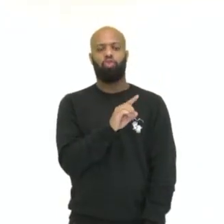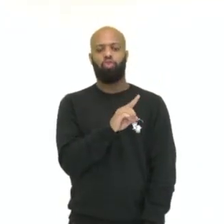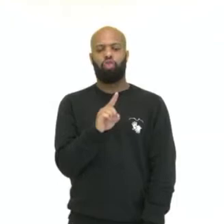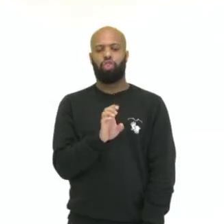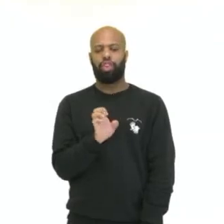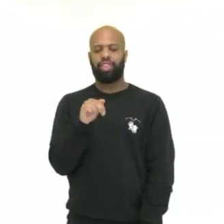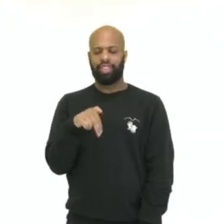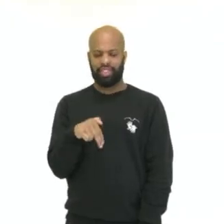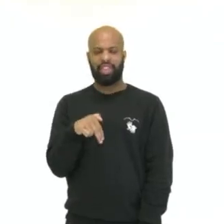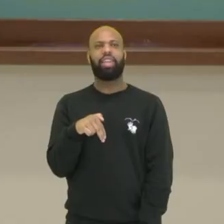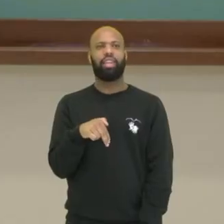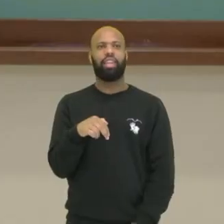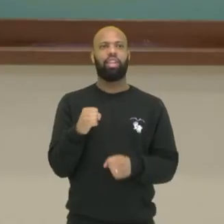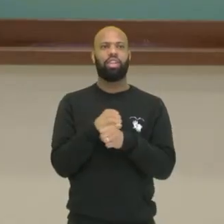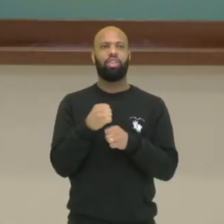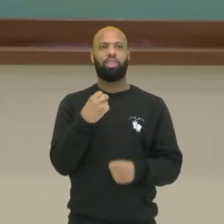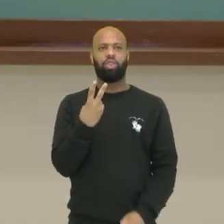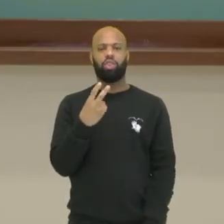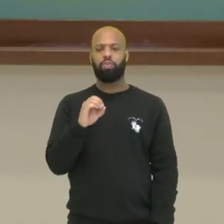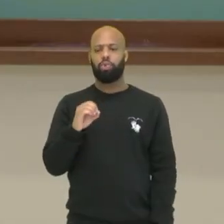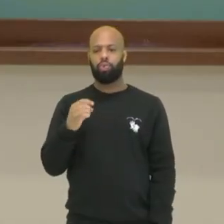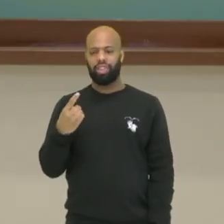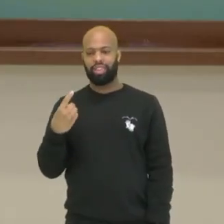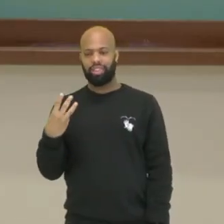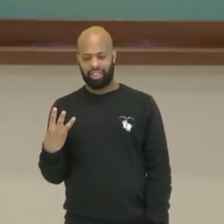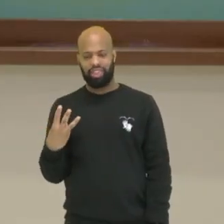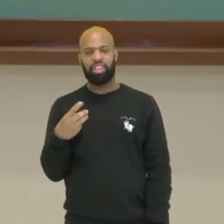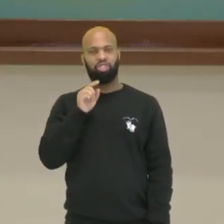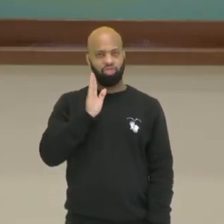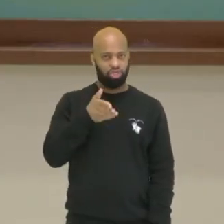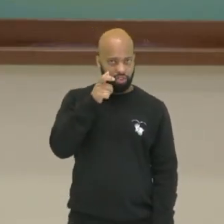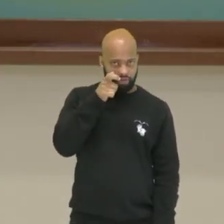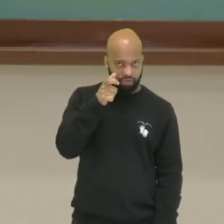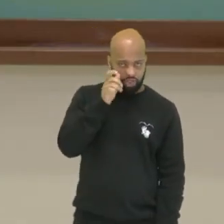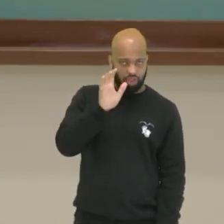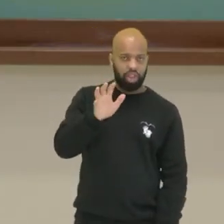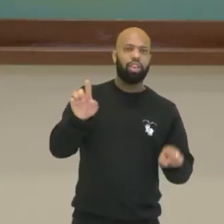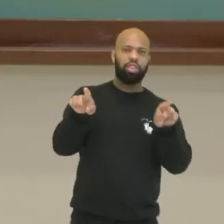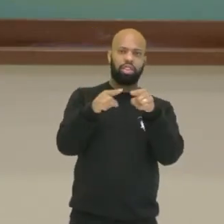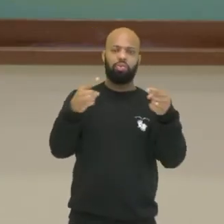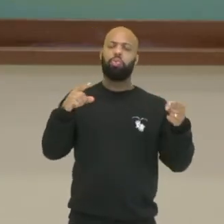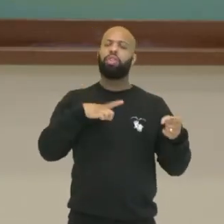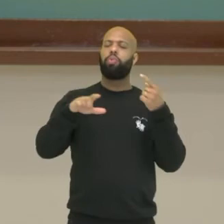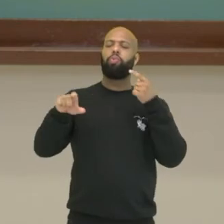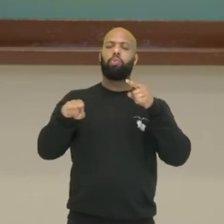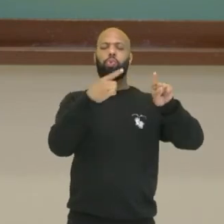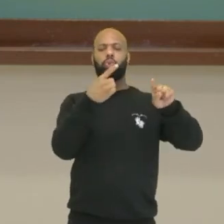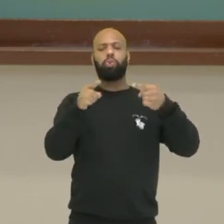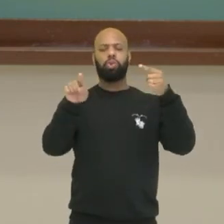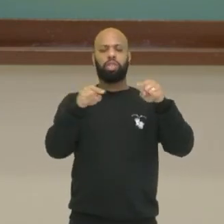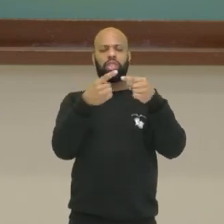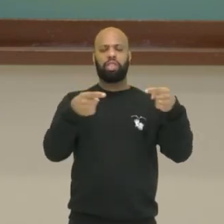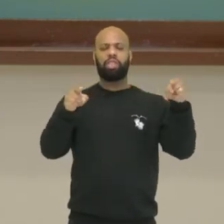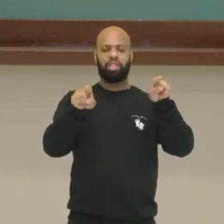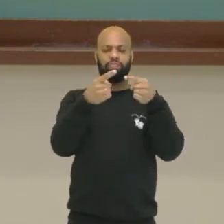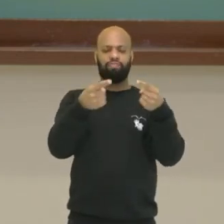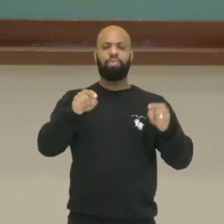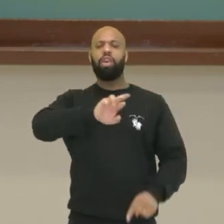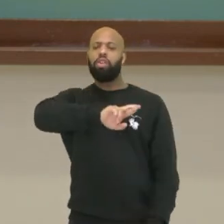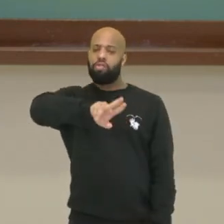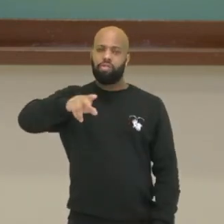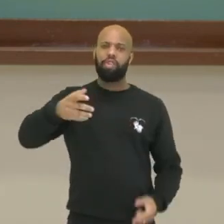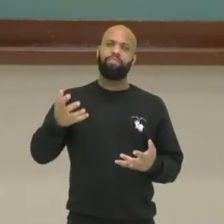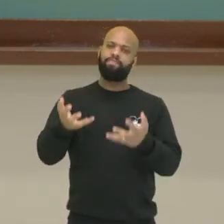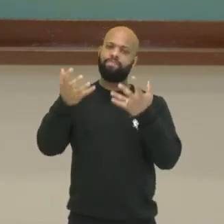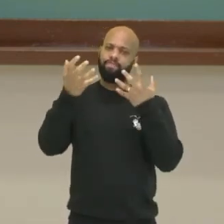Let It Go! Quem nunca ouviu Frozen? Pois é, são 3 filmes maravilhosos que eu convido vocês a